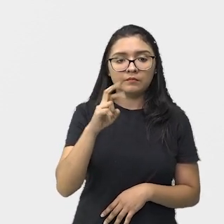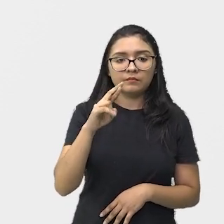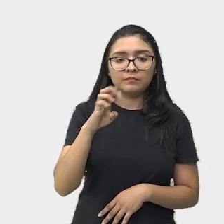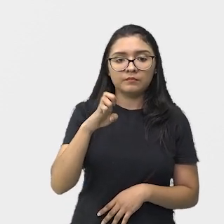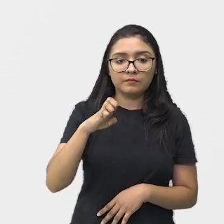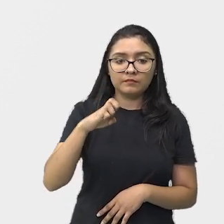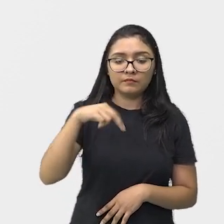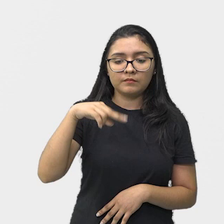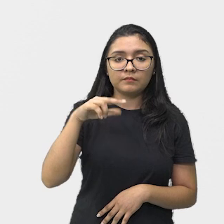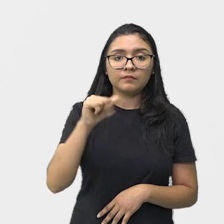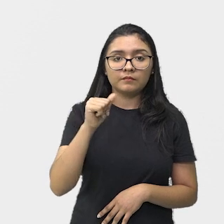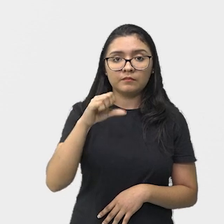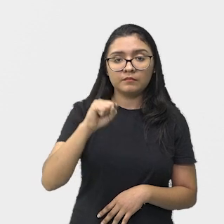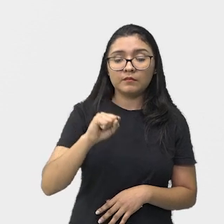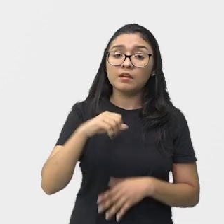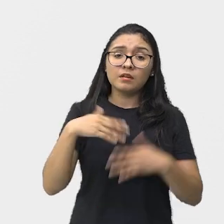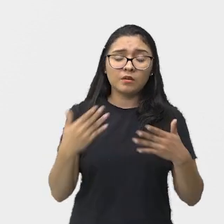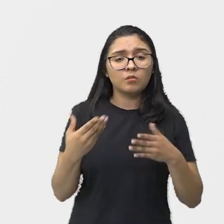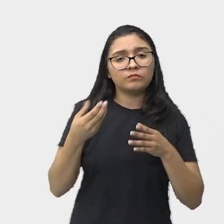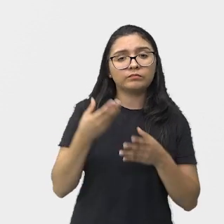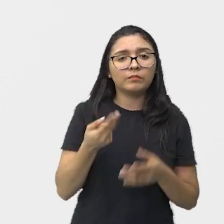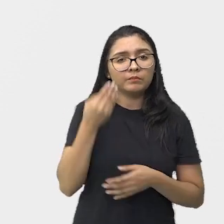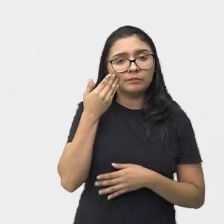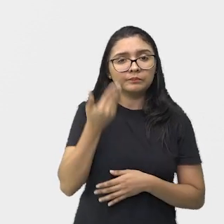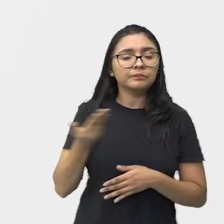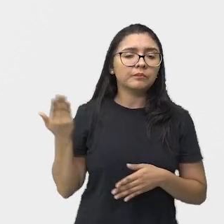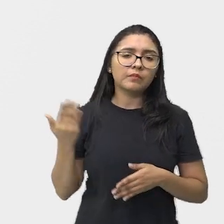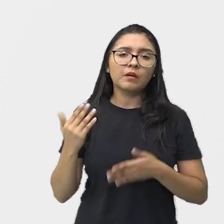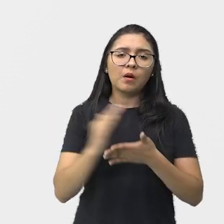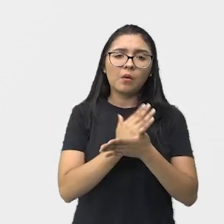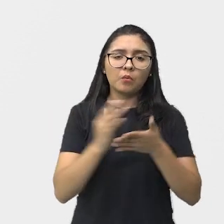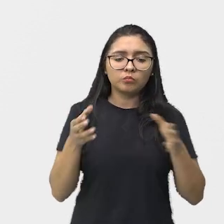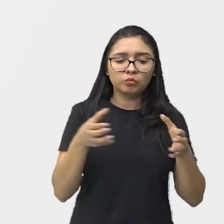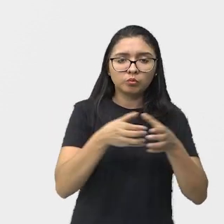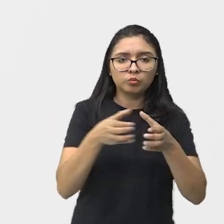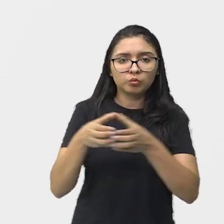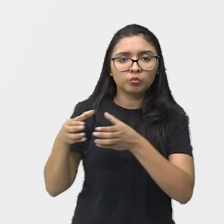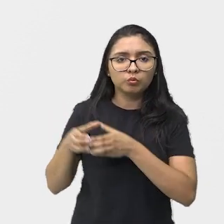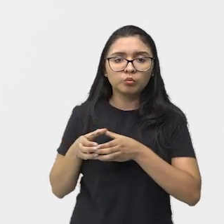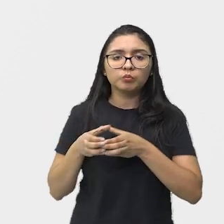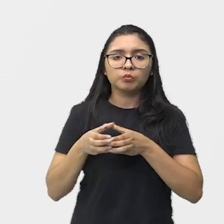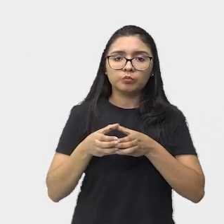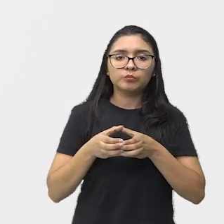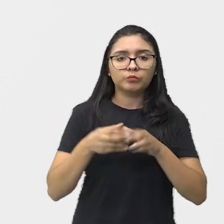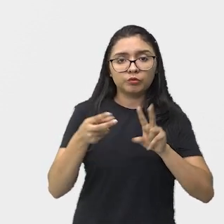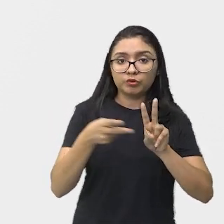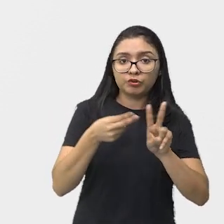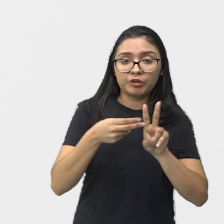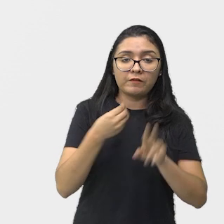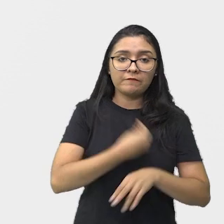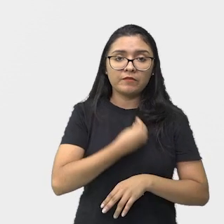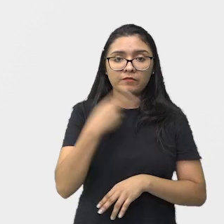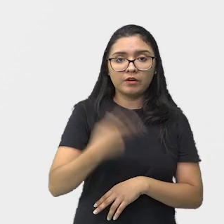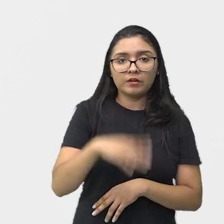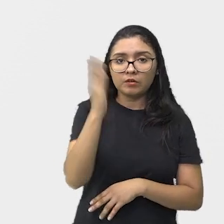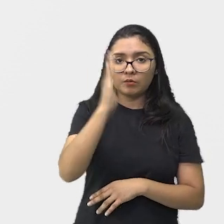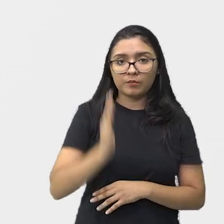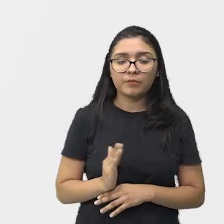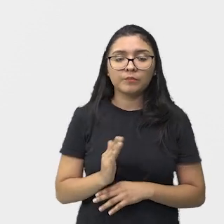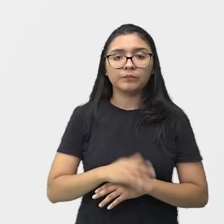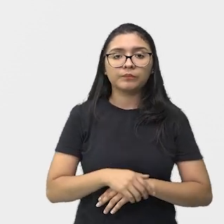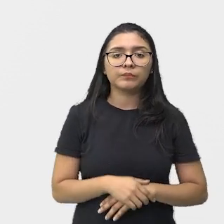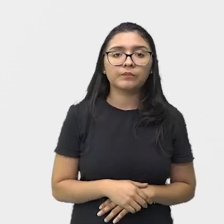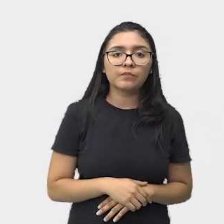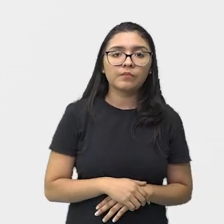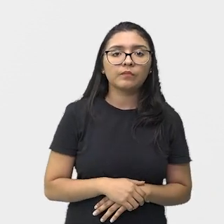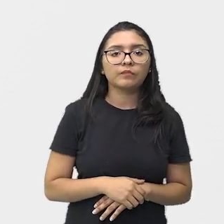Então, essas são algumas dessas etnias, né, que vivem no Brasil, estão ainda sendo,